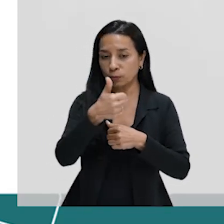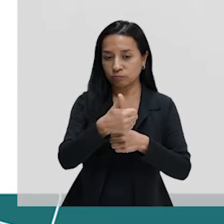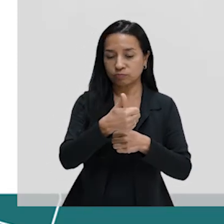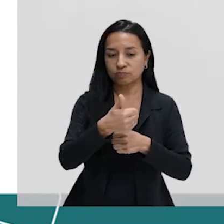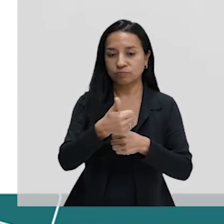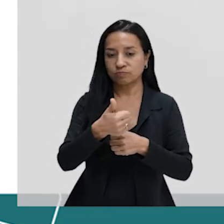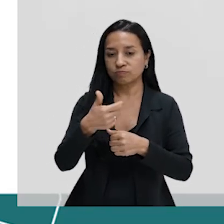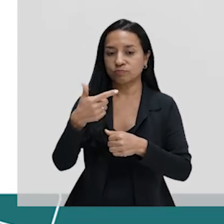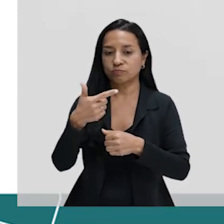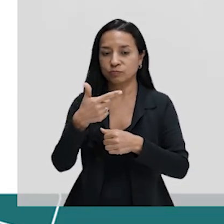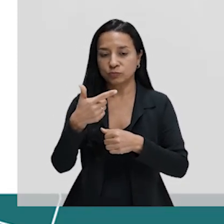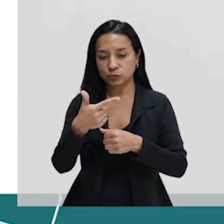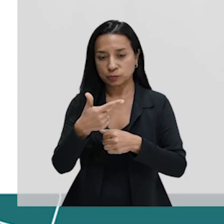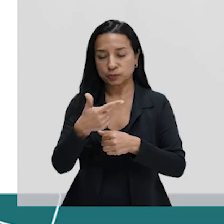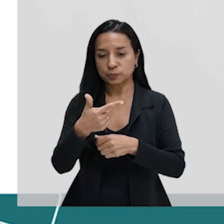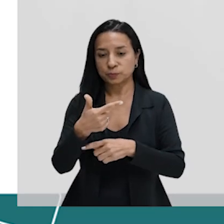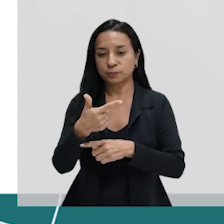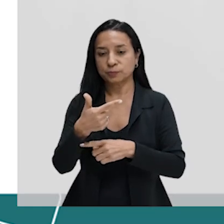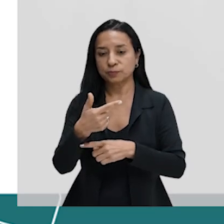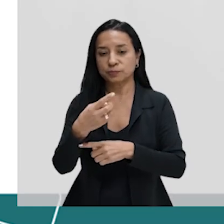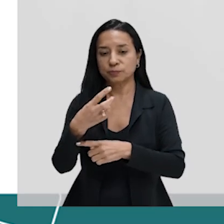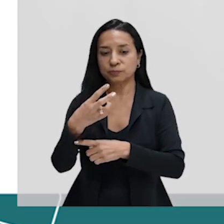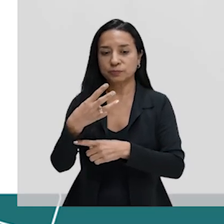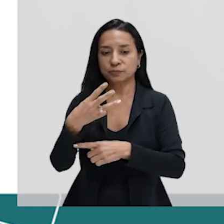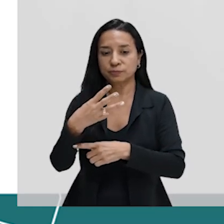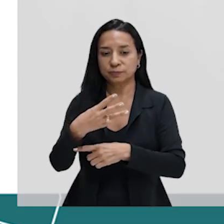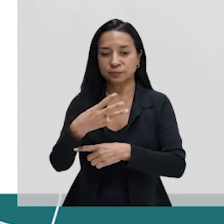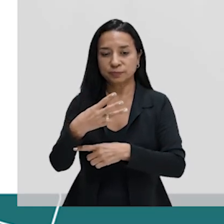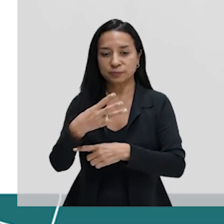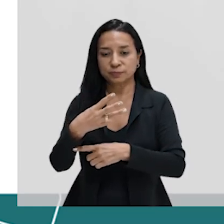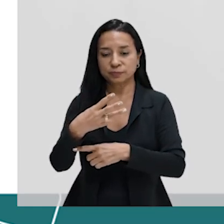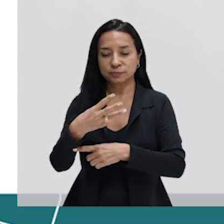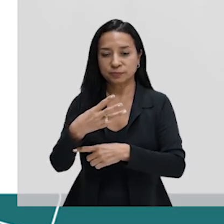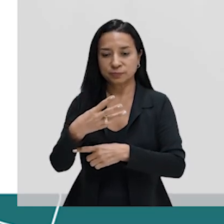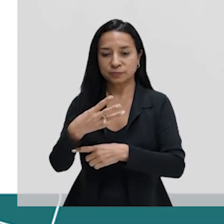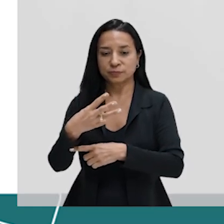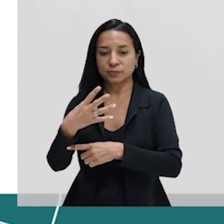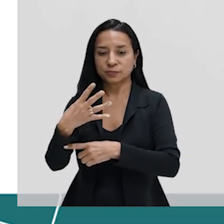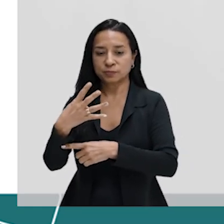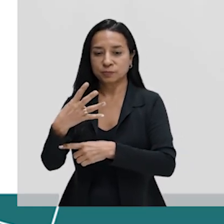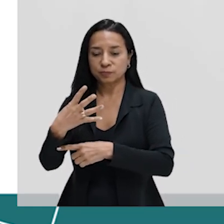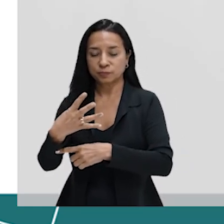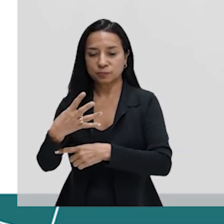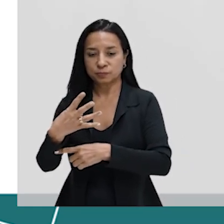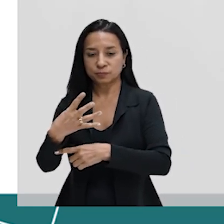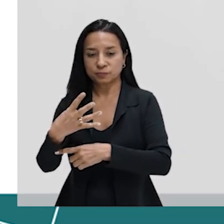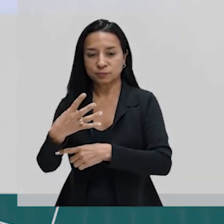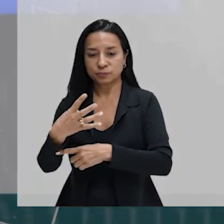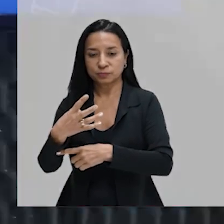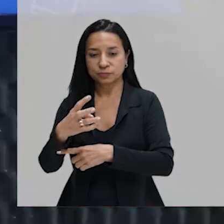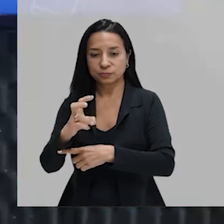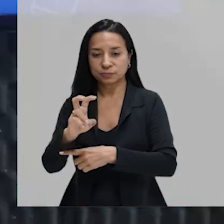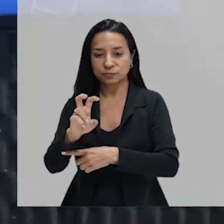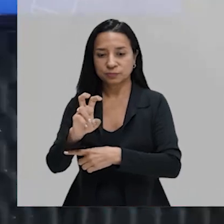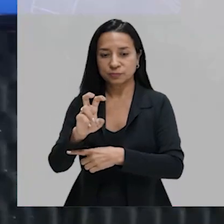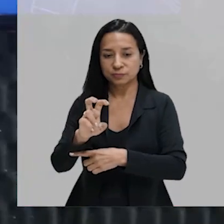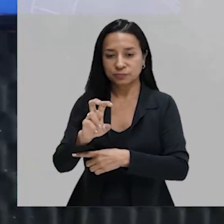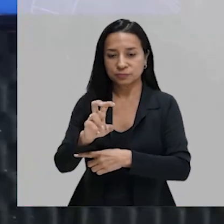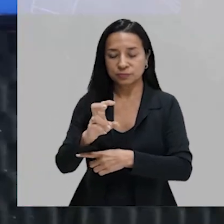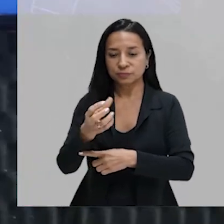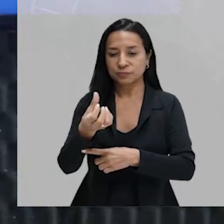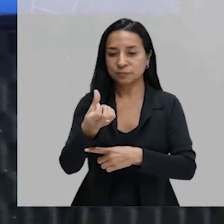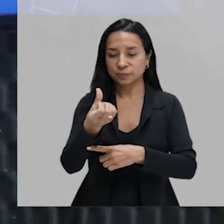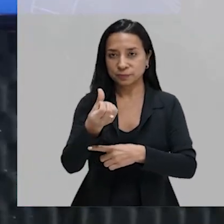pronomes demonstrativos, pronomes de tratamento, os pronomes indefinidos, pronomes relativos e